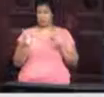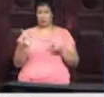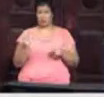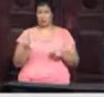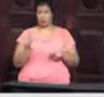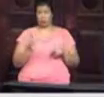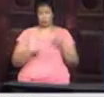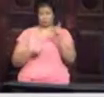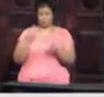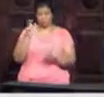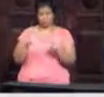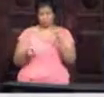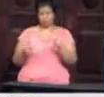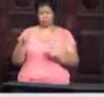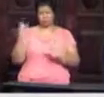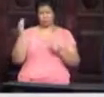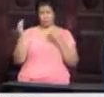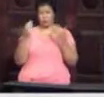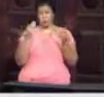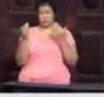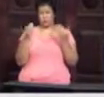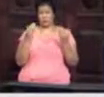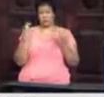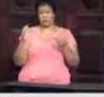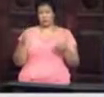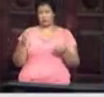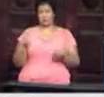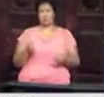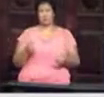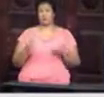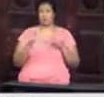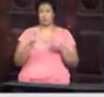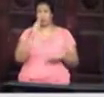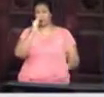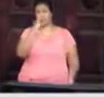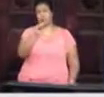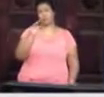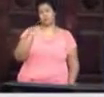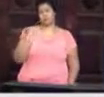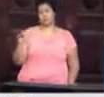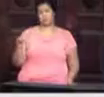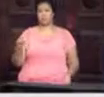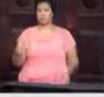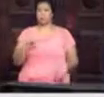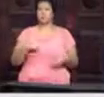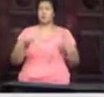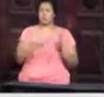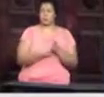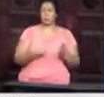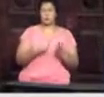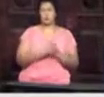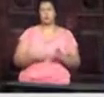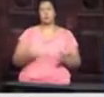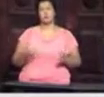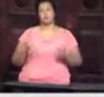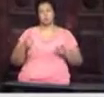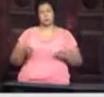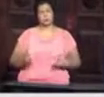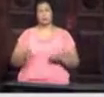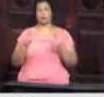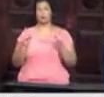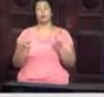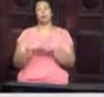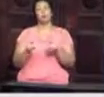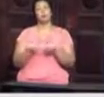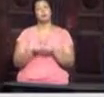qualquer cidadão do Estado do Rio de Janeiro. Então, nós lamentamos profundamente e vamos ficar